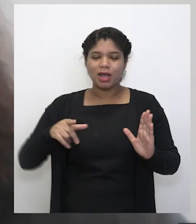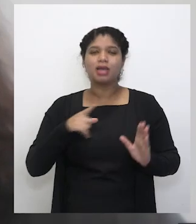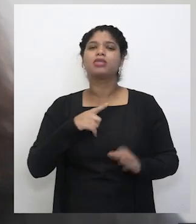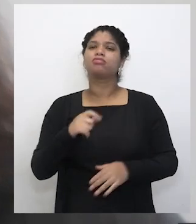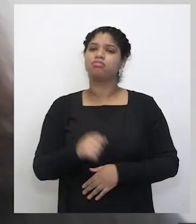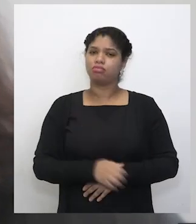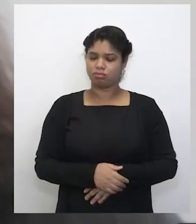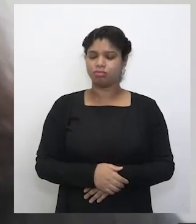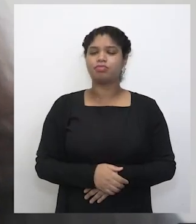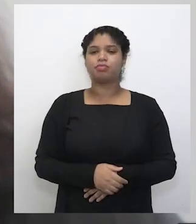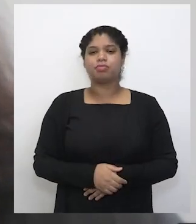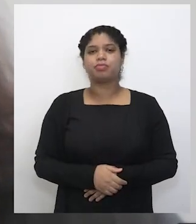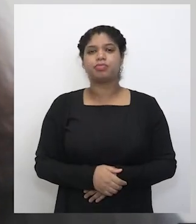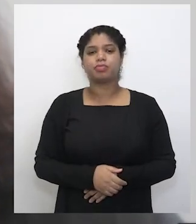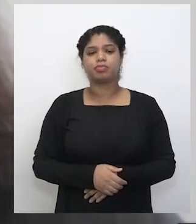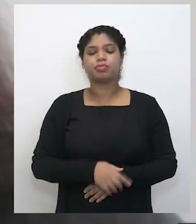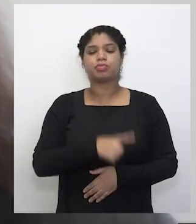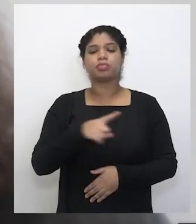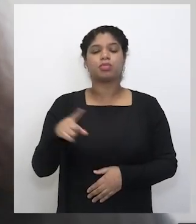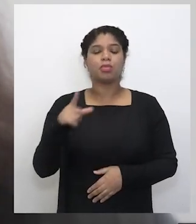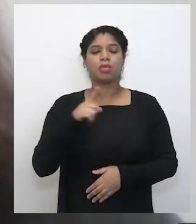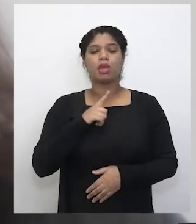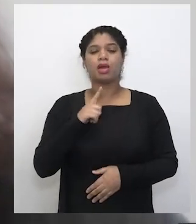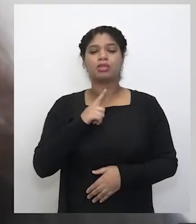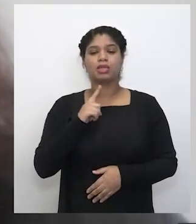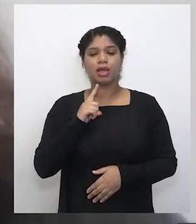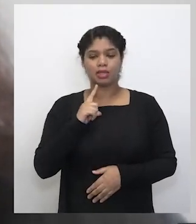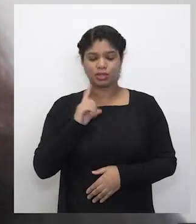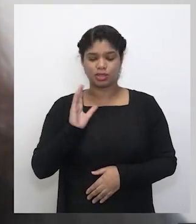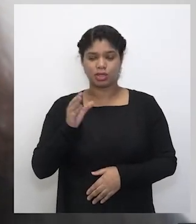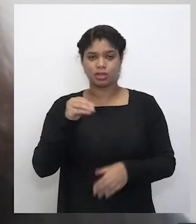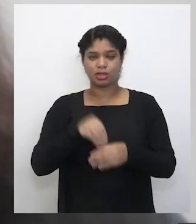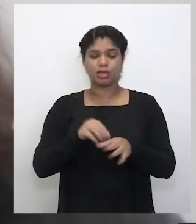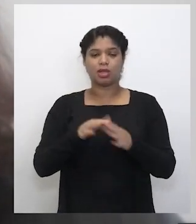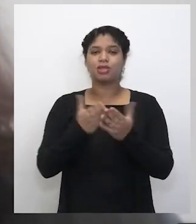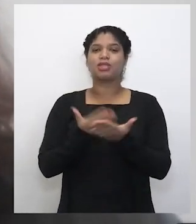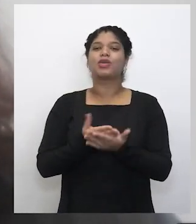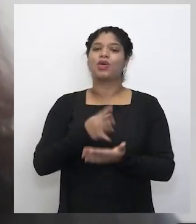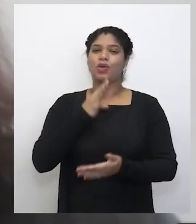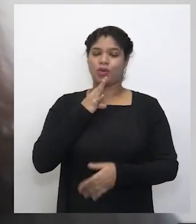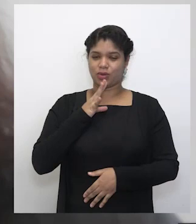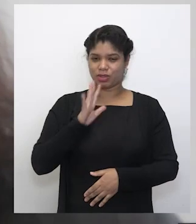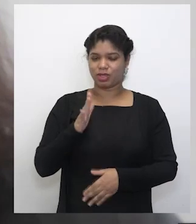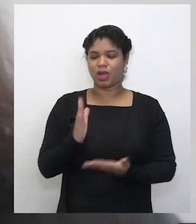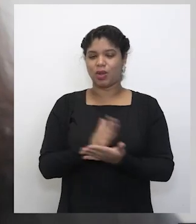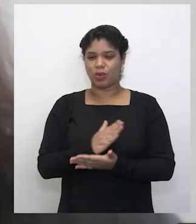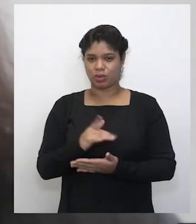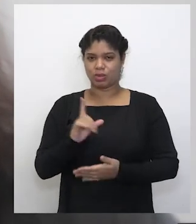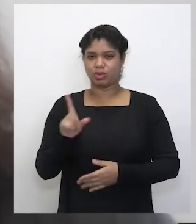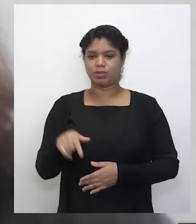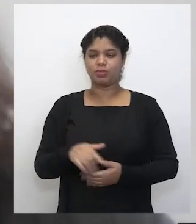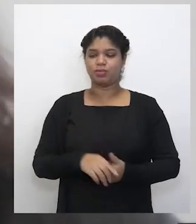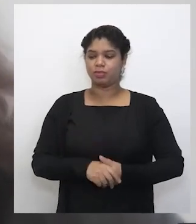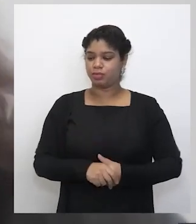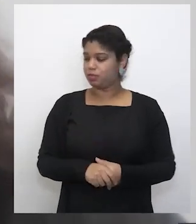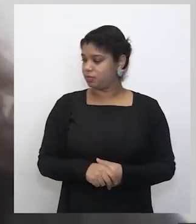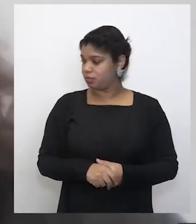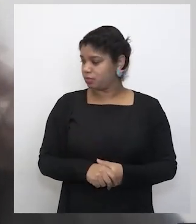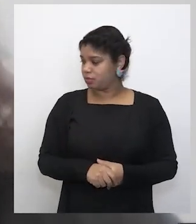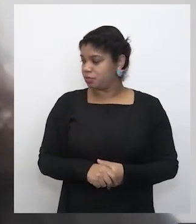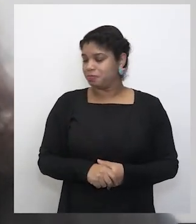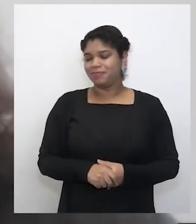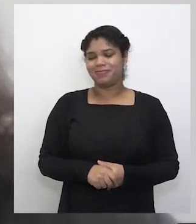mais baixo, então normalmente eles já chegam, né, na escola conhecendo algumas notas.